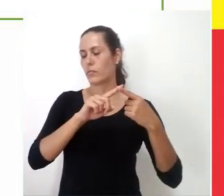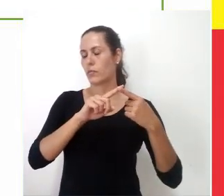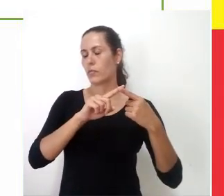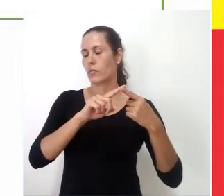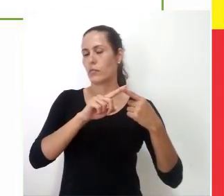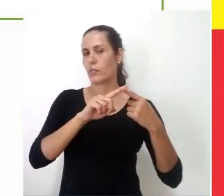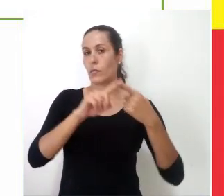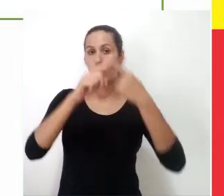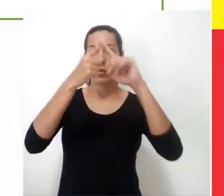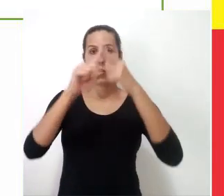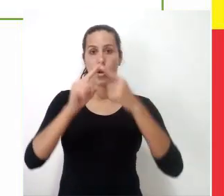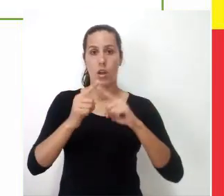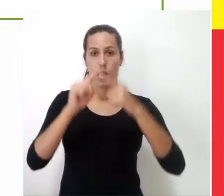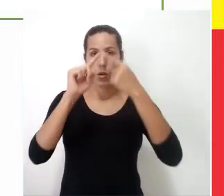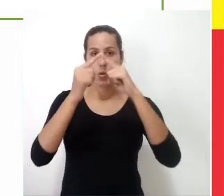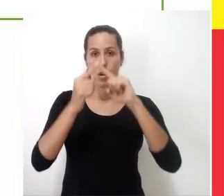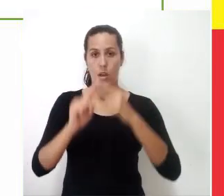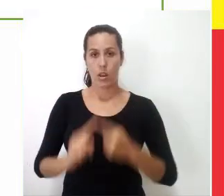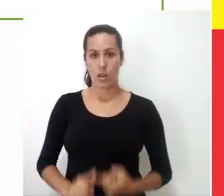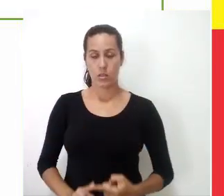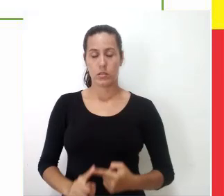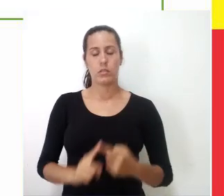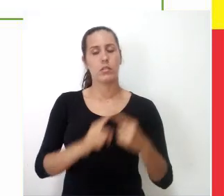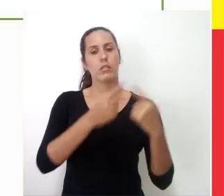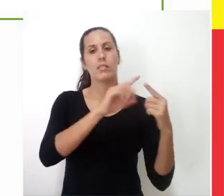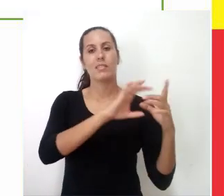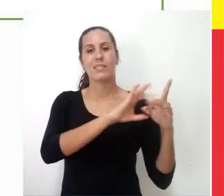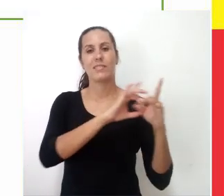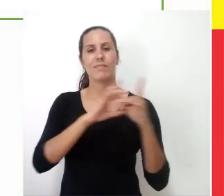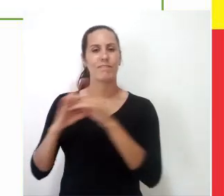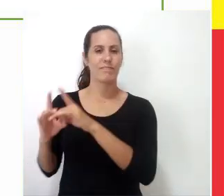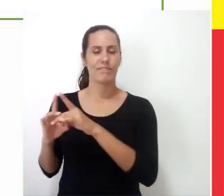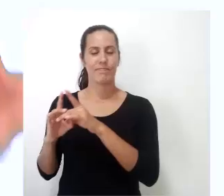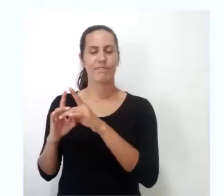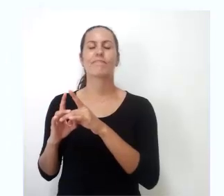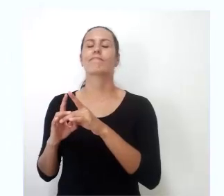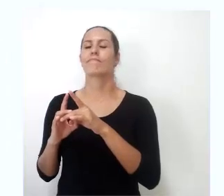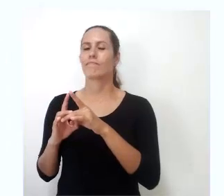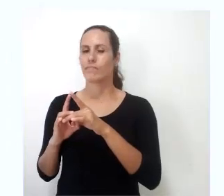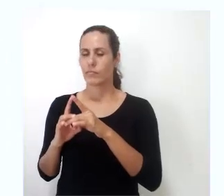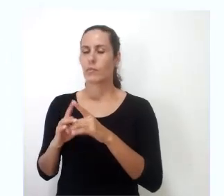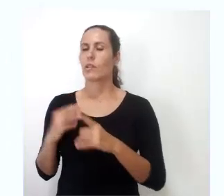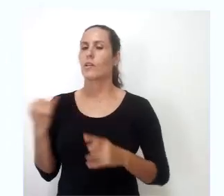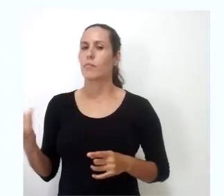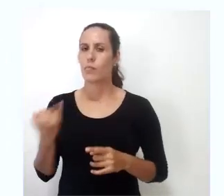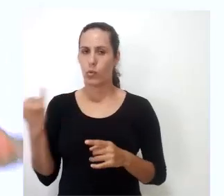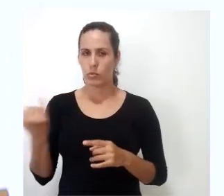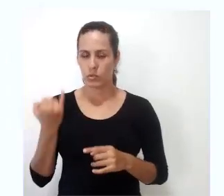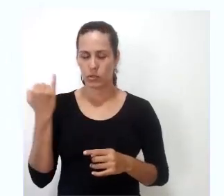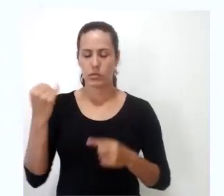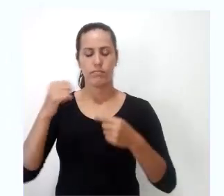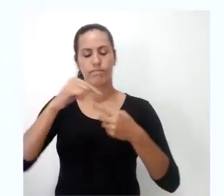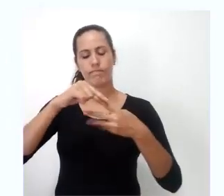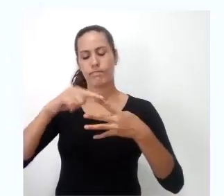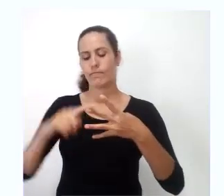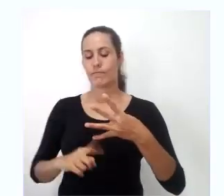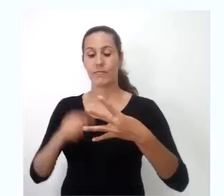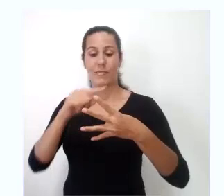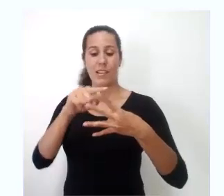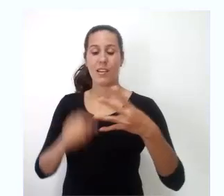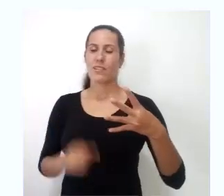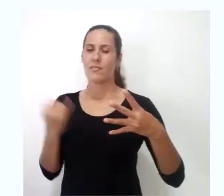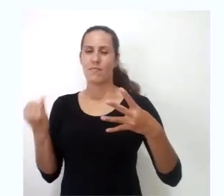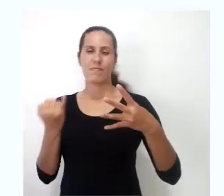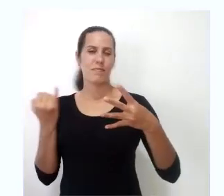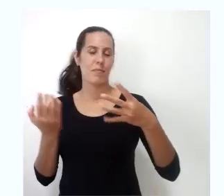defendendo e a coesão gramatical. Então, a clareza, o uso correto das